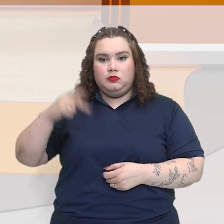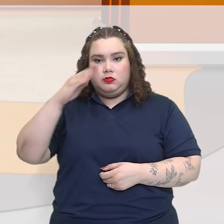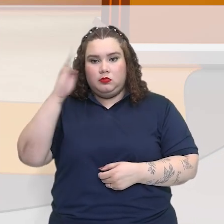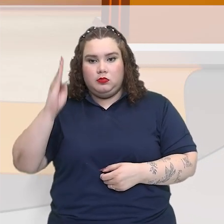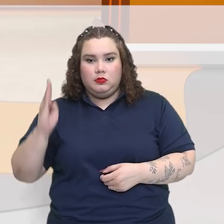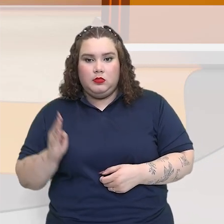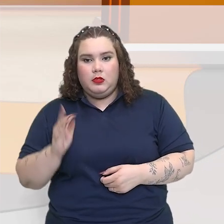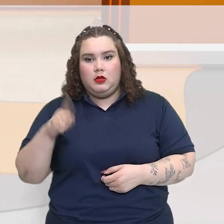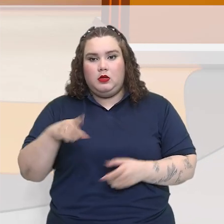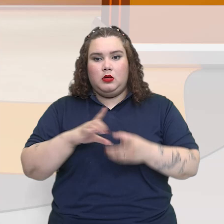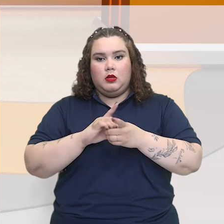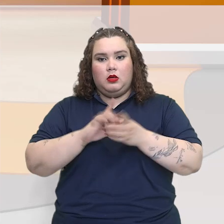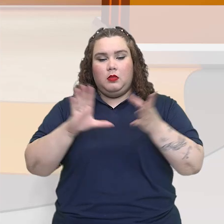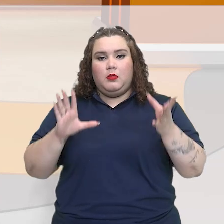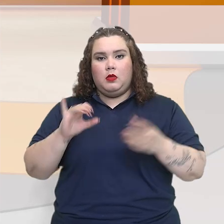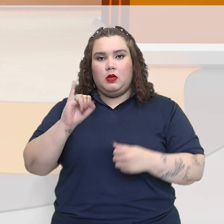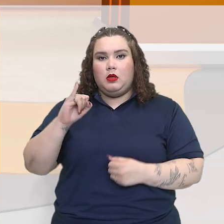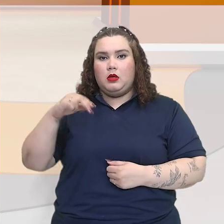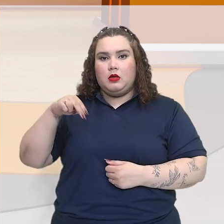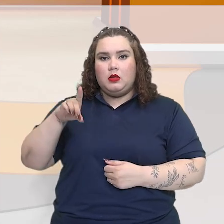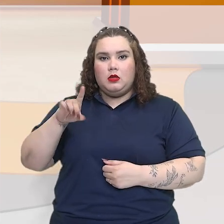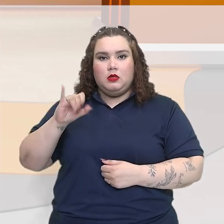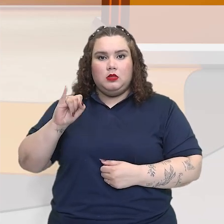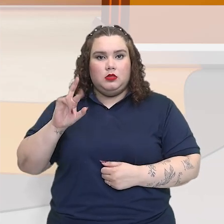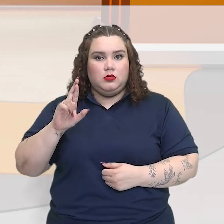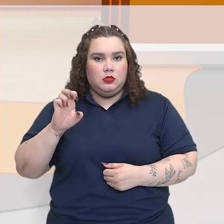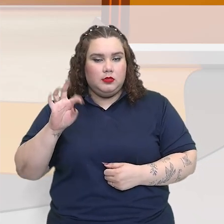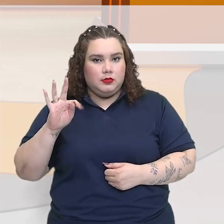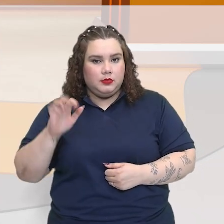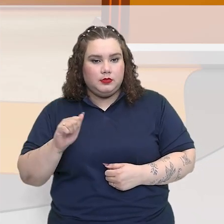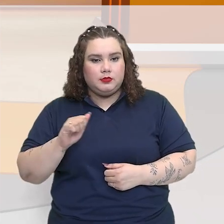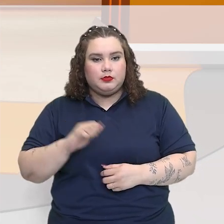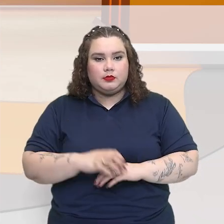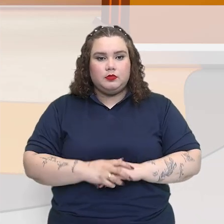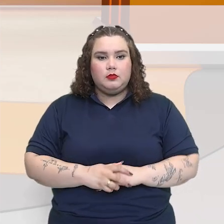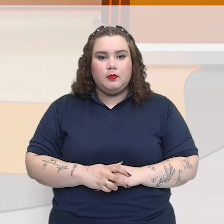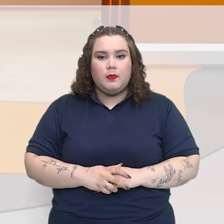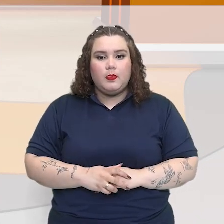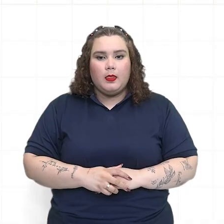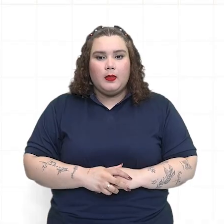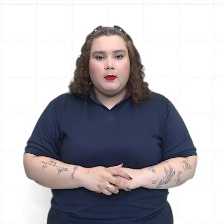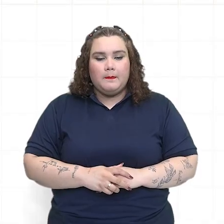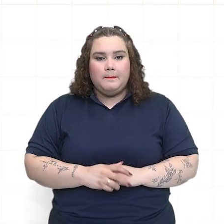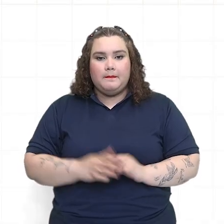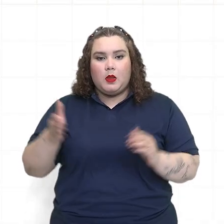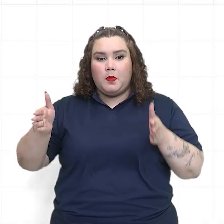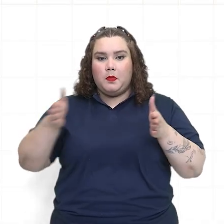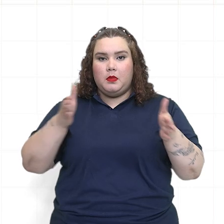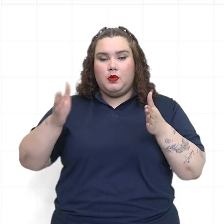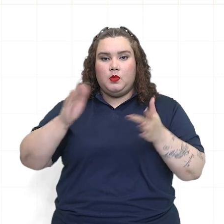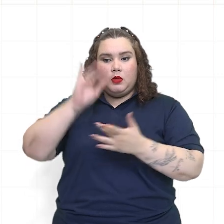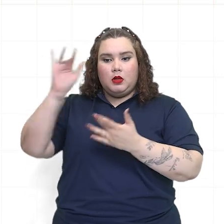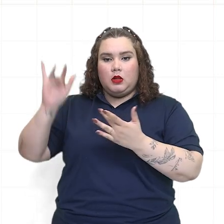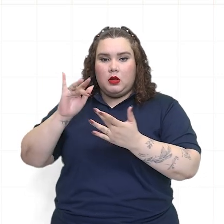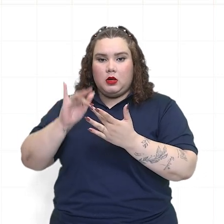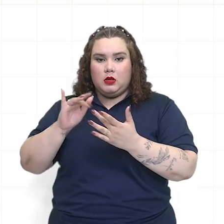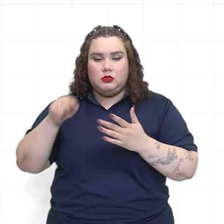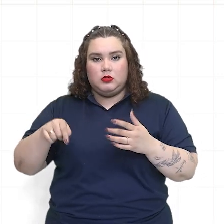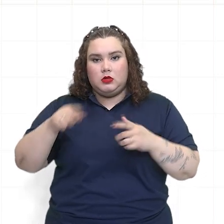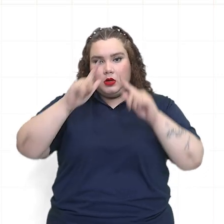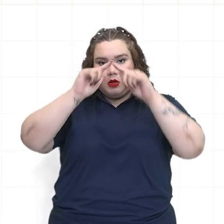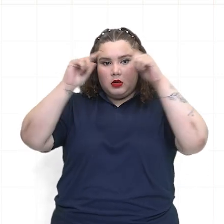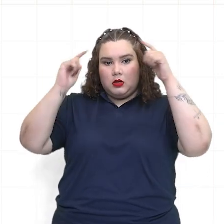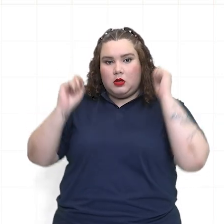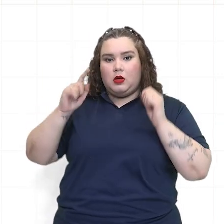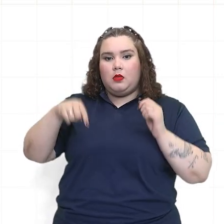uma democracia indireta. Vamos ao texto. O período clássico na Grécia foi uma